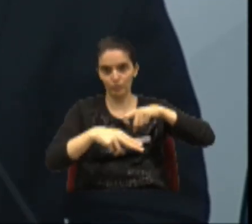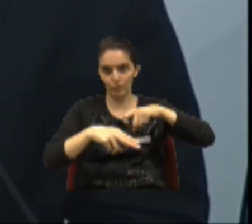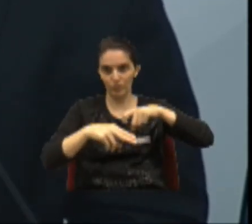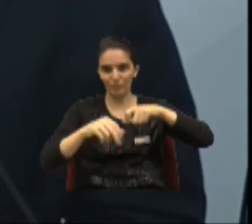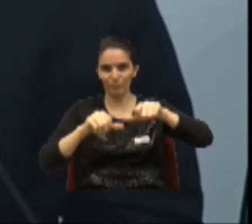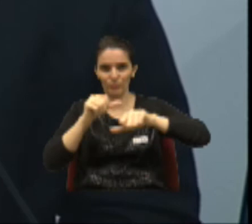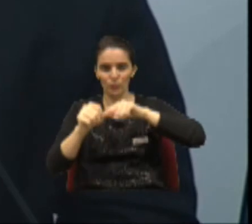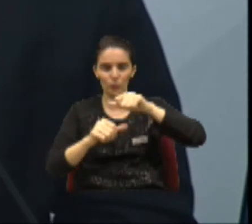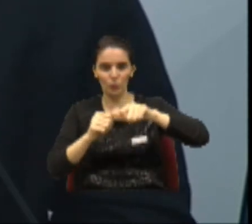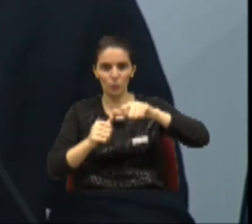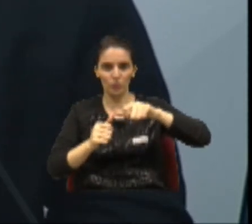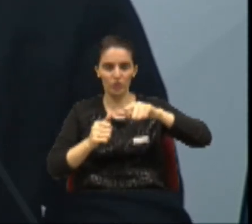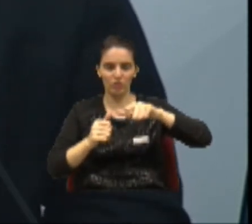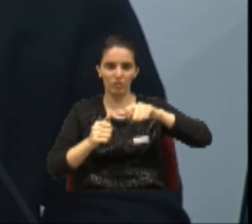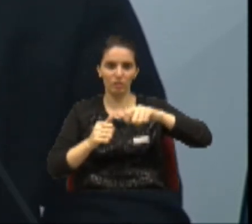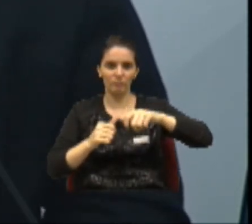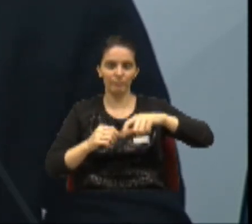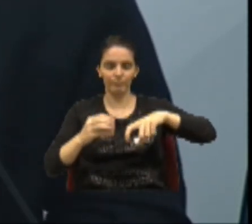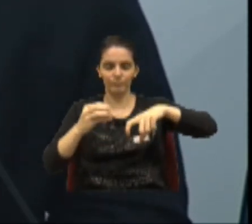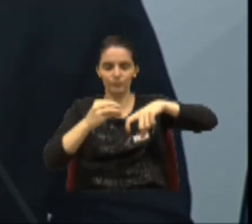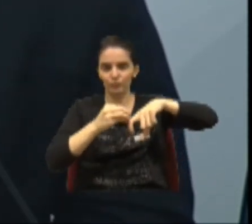da osteoporose,